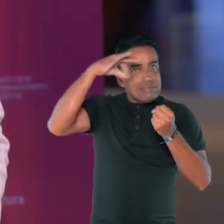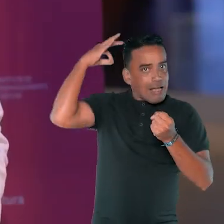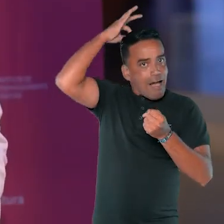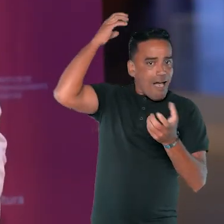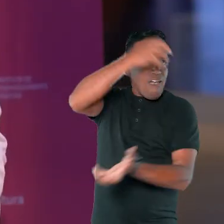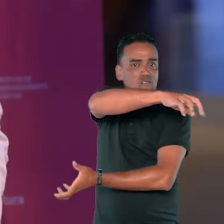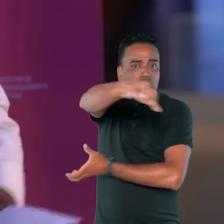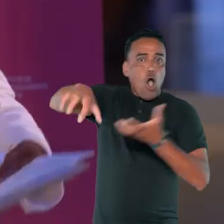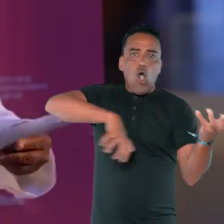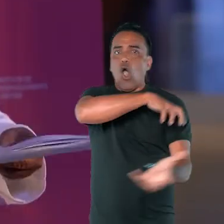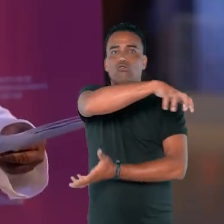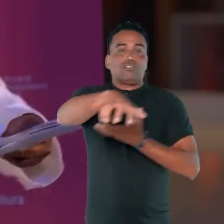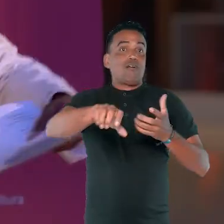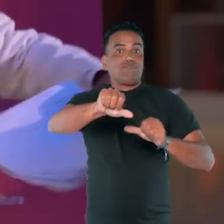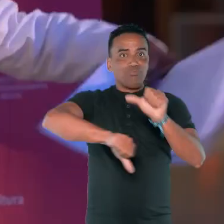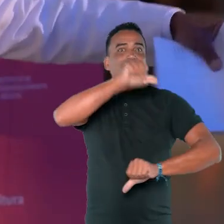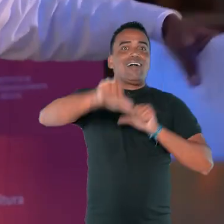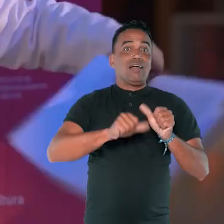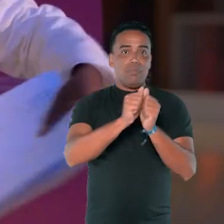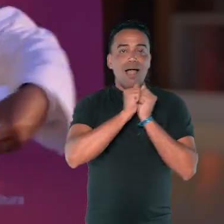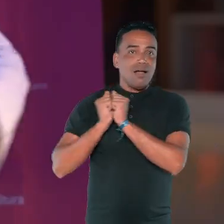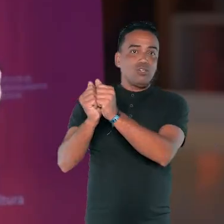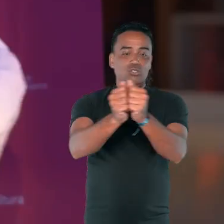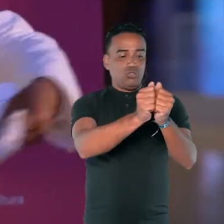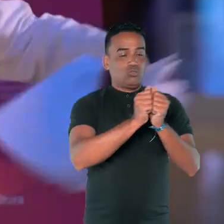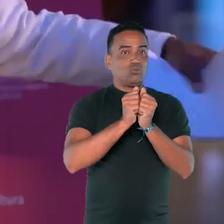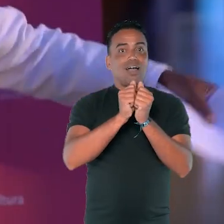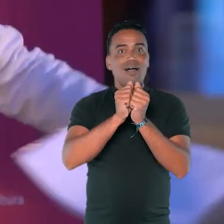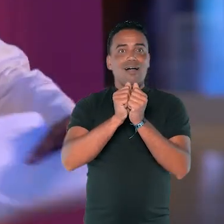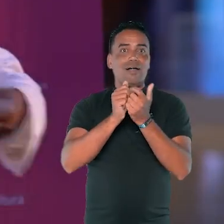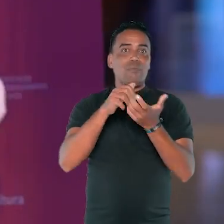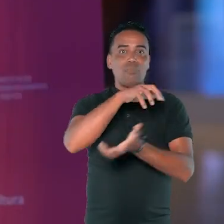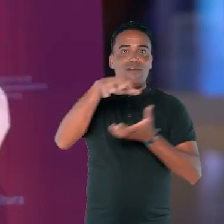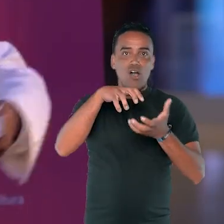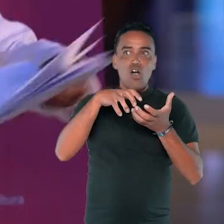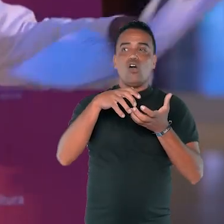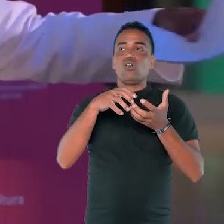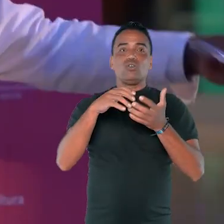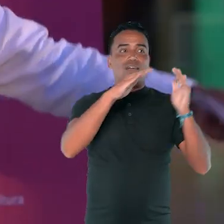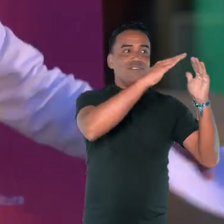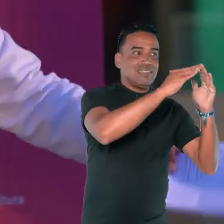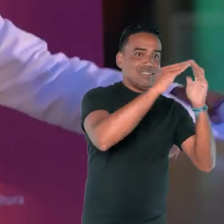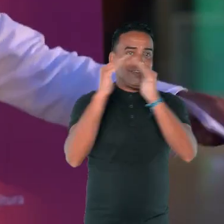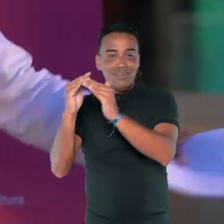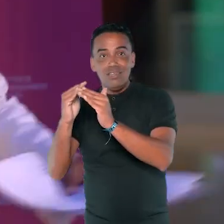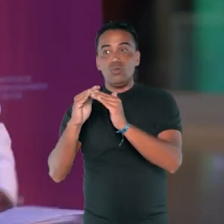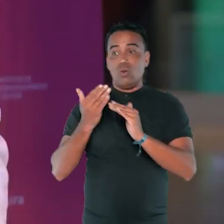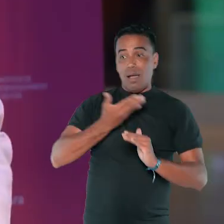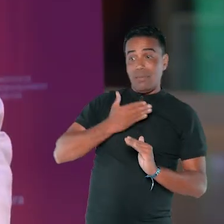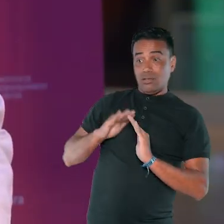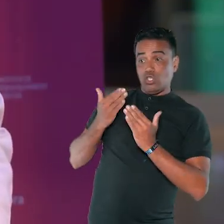revolta que possa se juntar à revolta do vizinho, do colega de escola, da pessoa que você